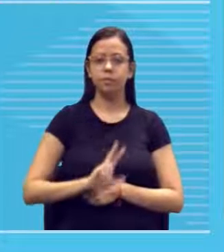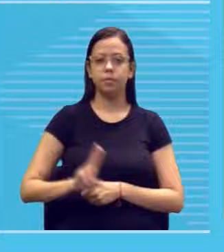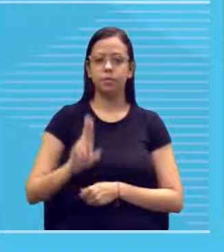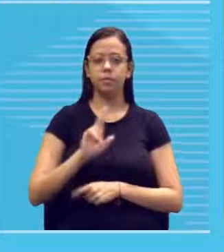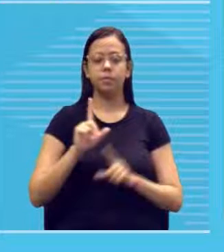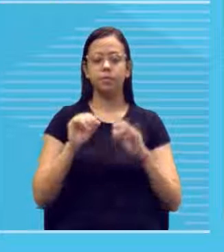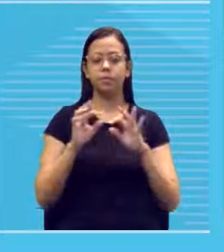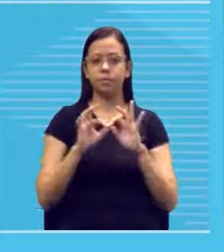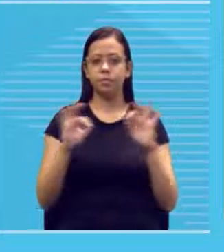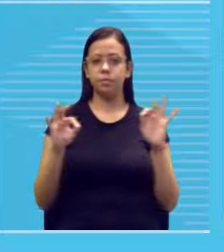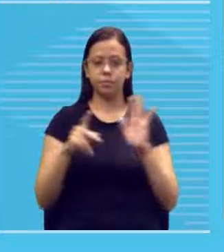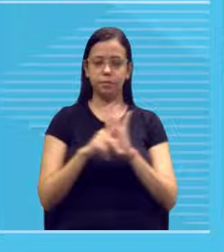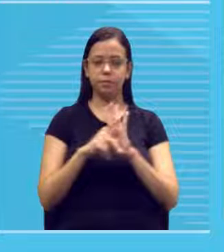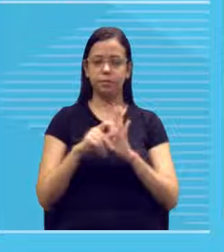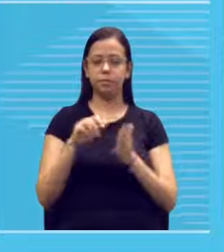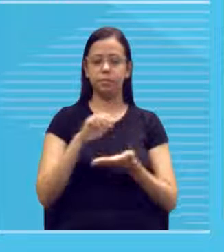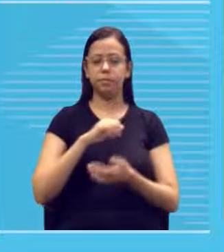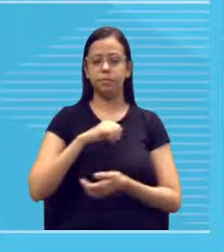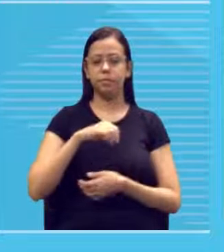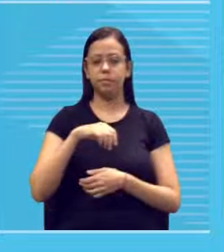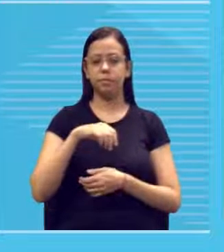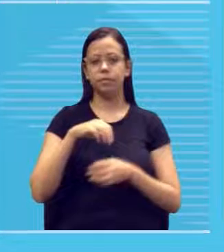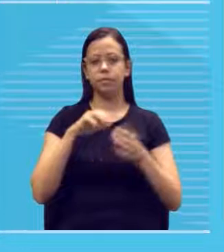medidas de superfície